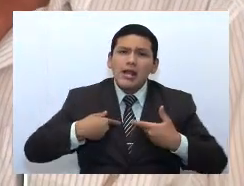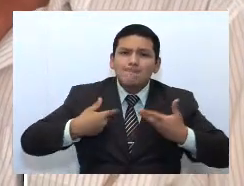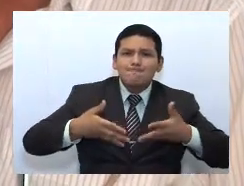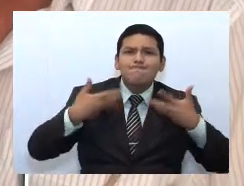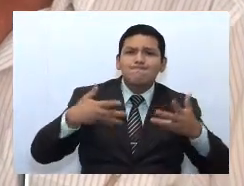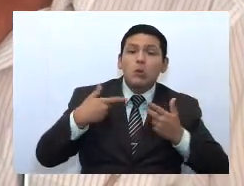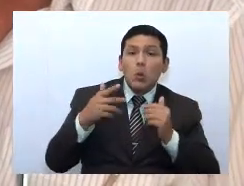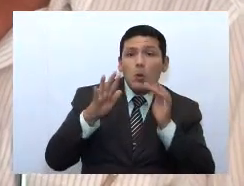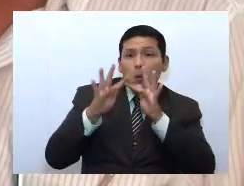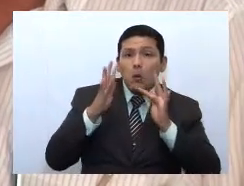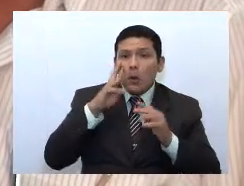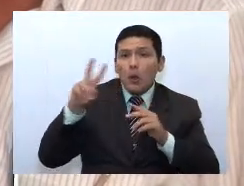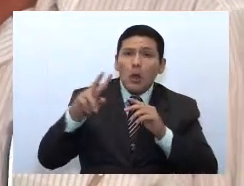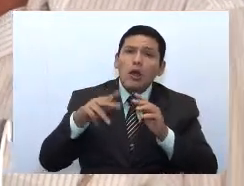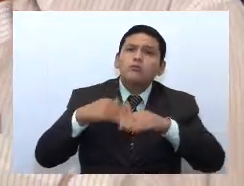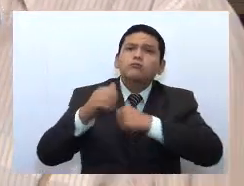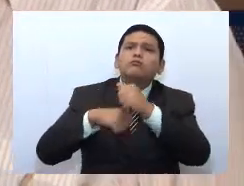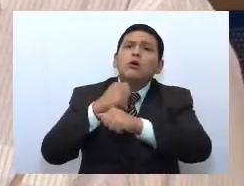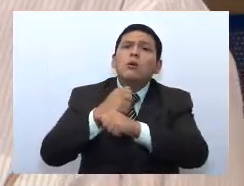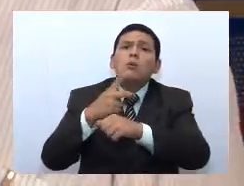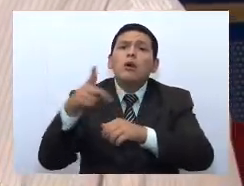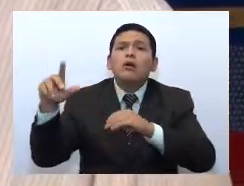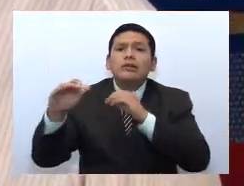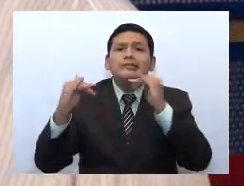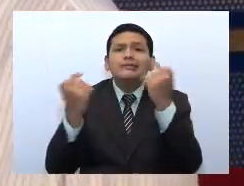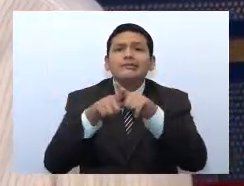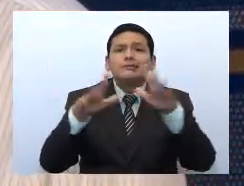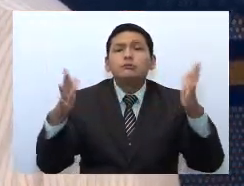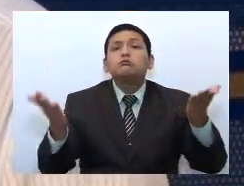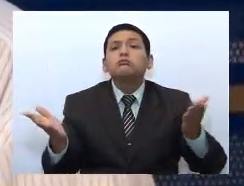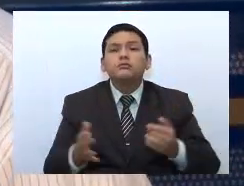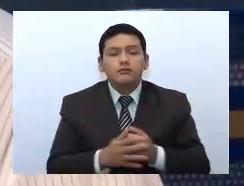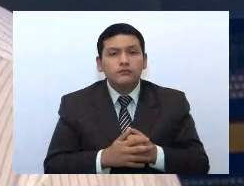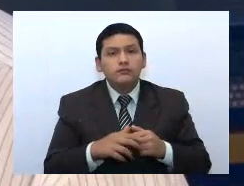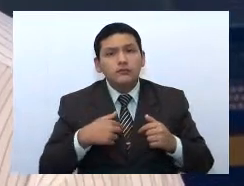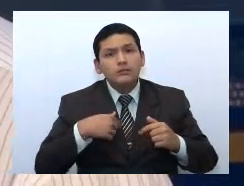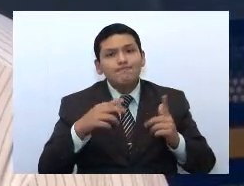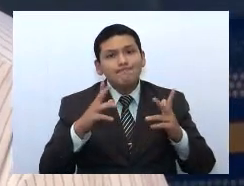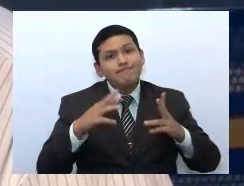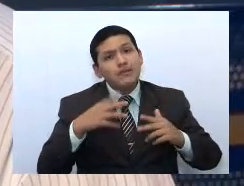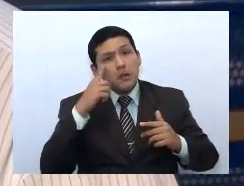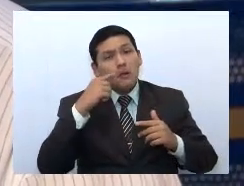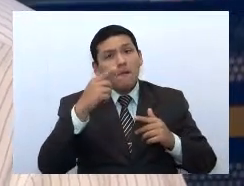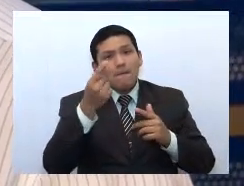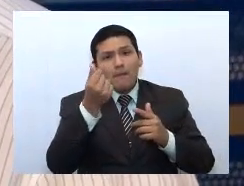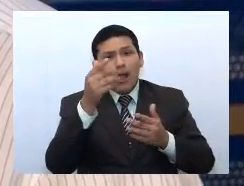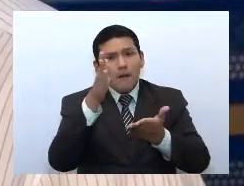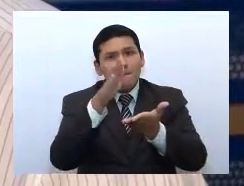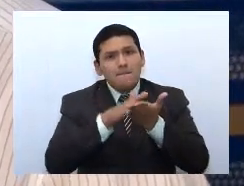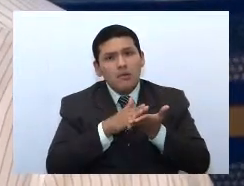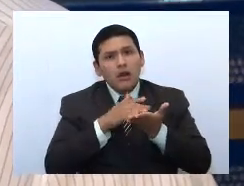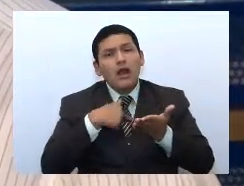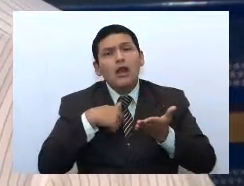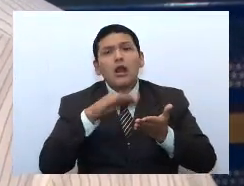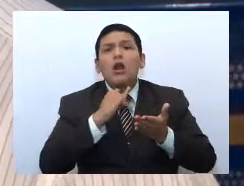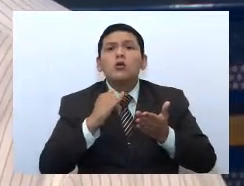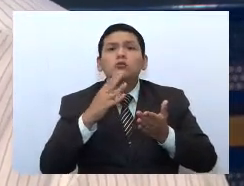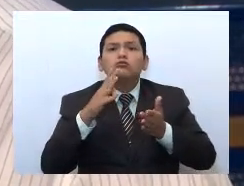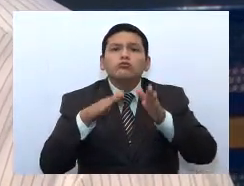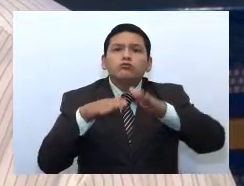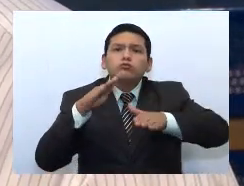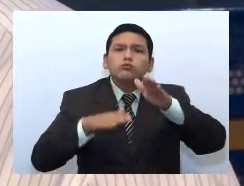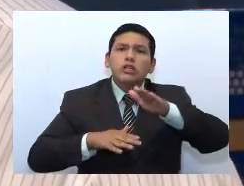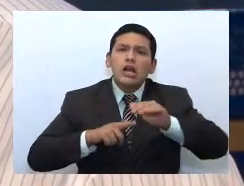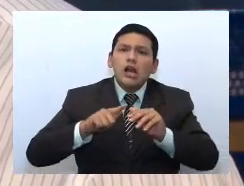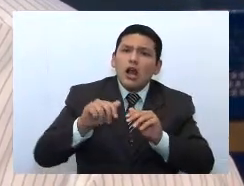Como é que vai ser esse próximo ano na Câmara? Na real, se realmente vier o valor estipulado, estamos dentro